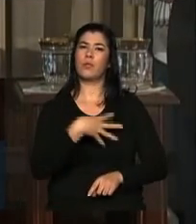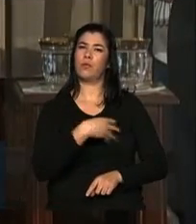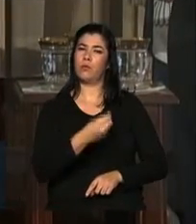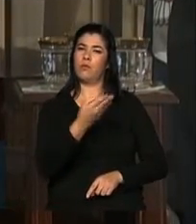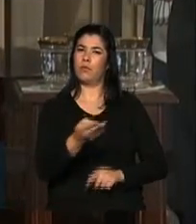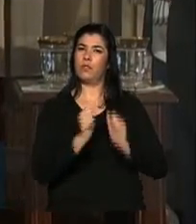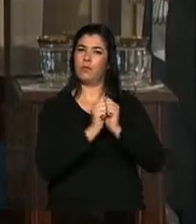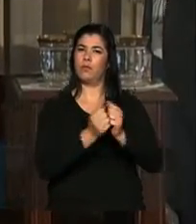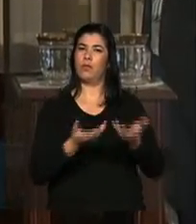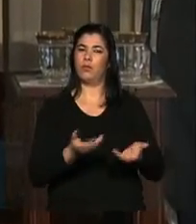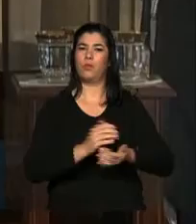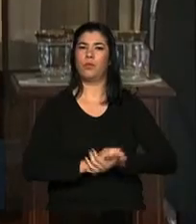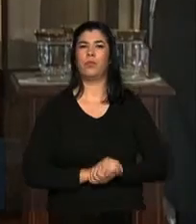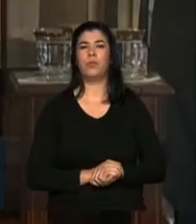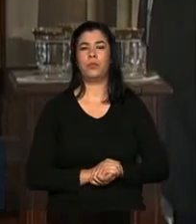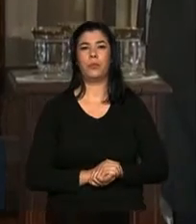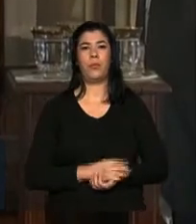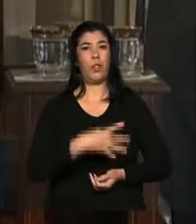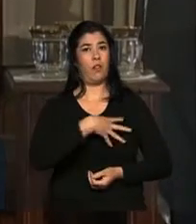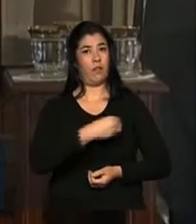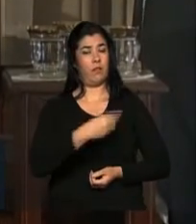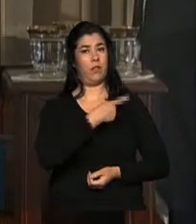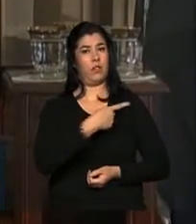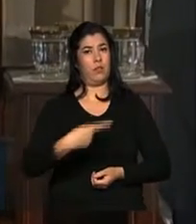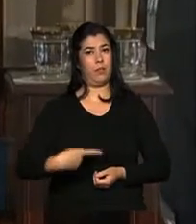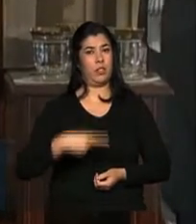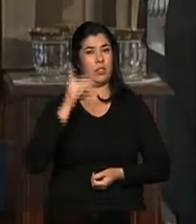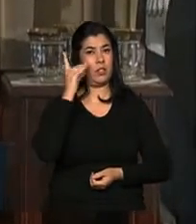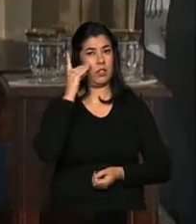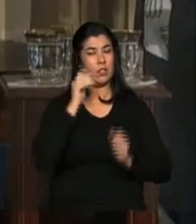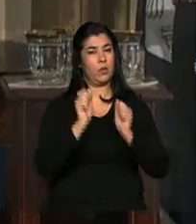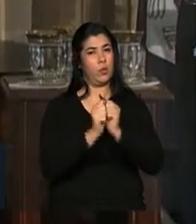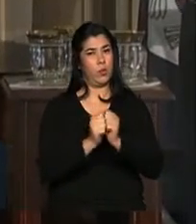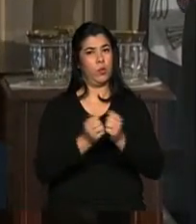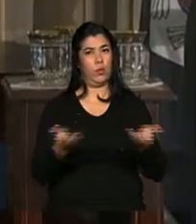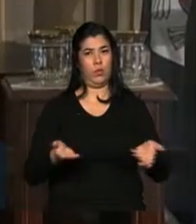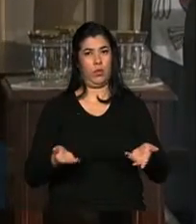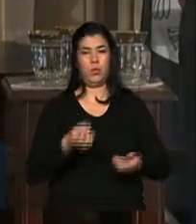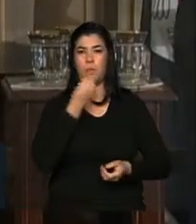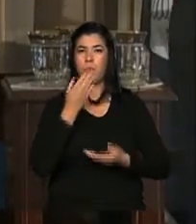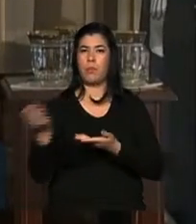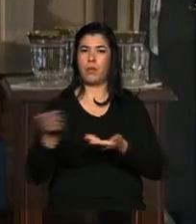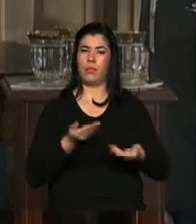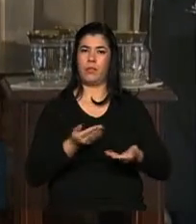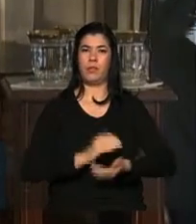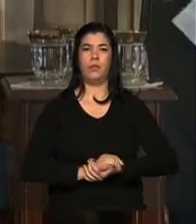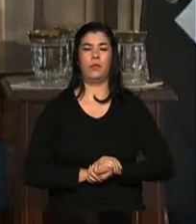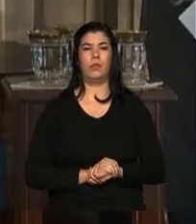também. A filha da presidente está conosco também. Bem-vinda.